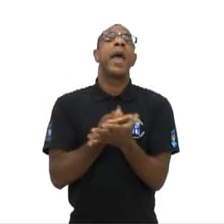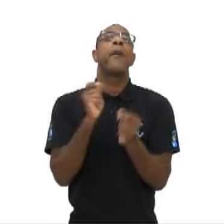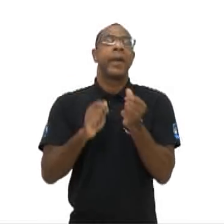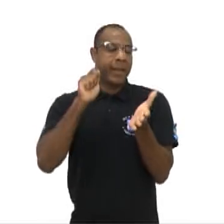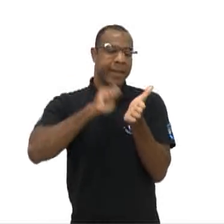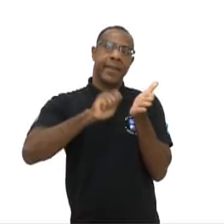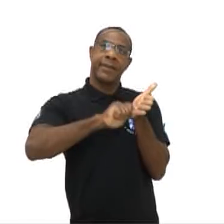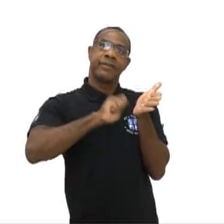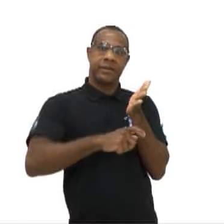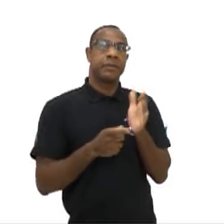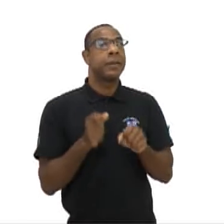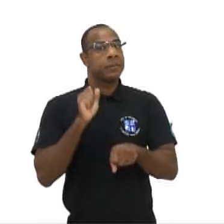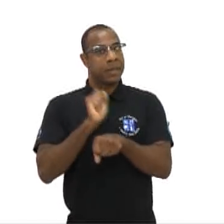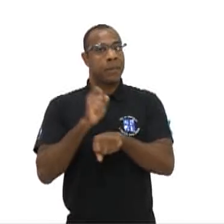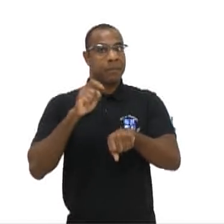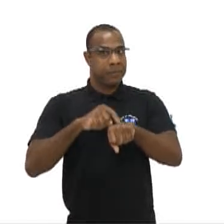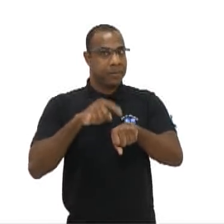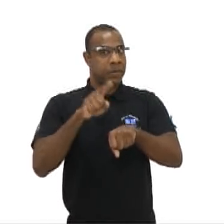resposta.